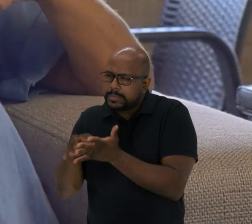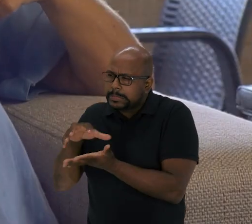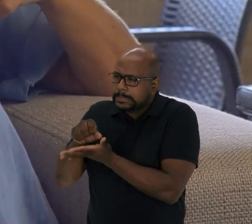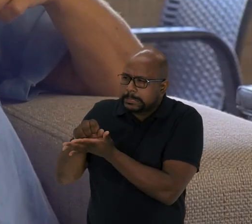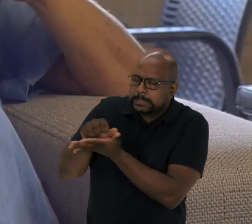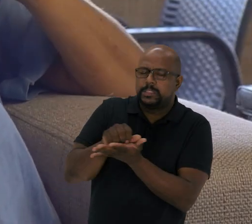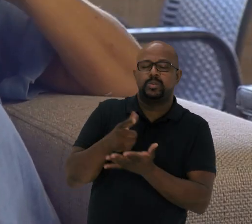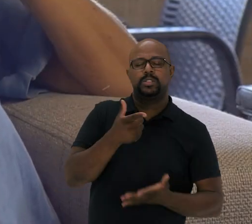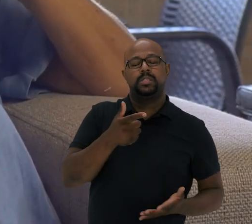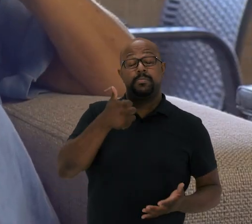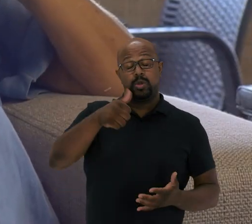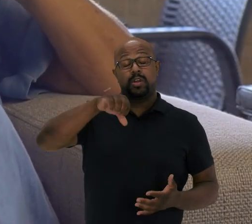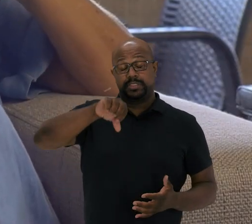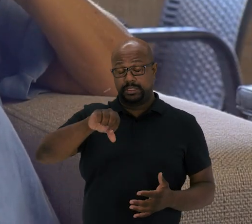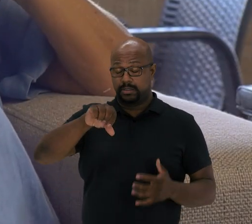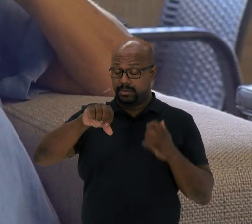eu acho que em